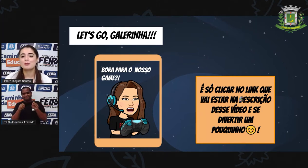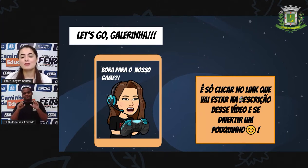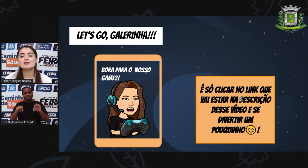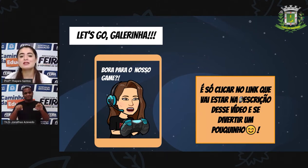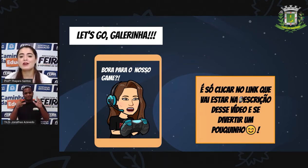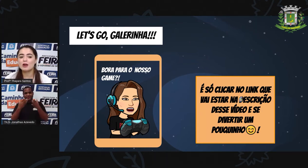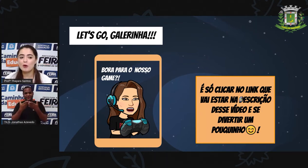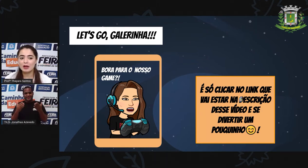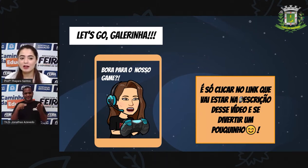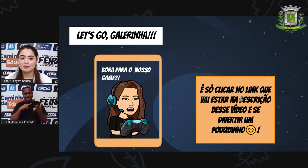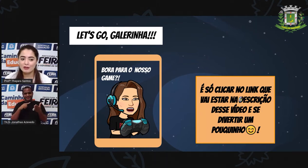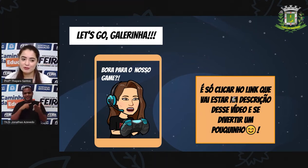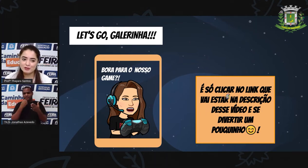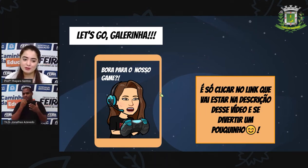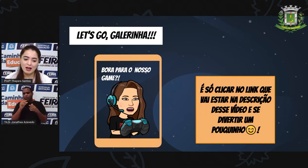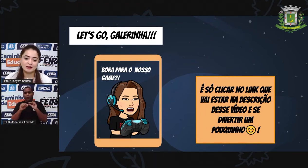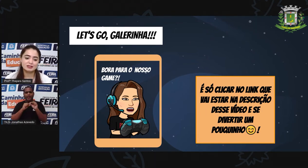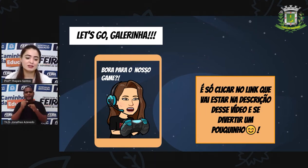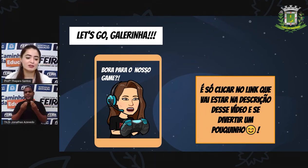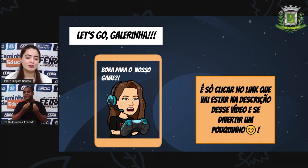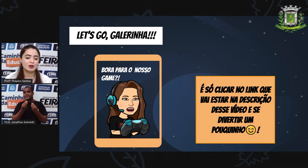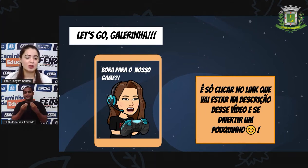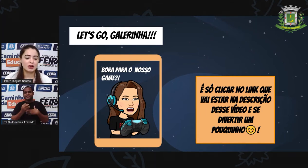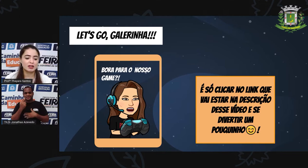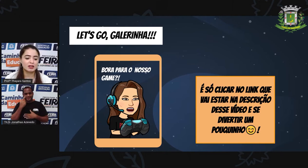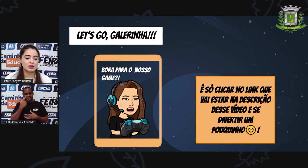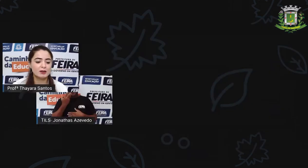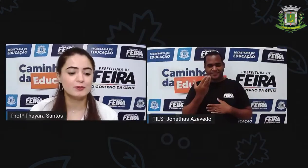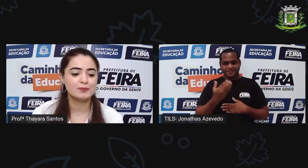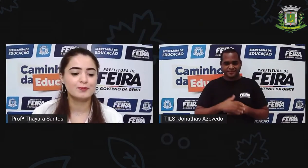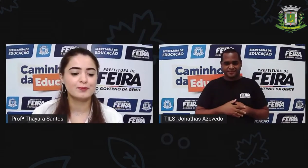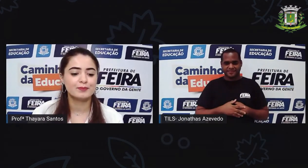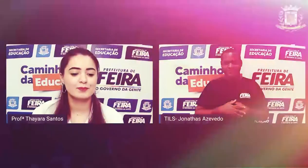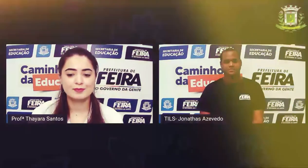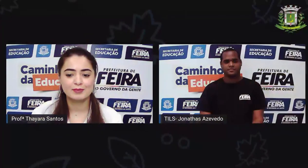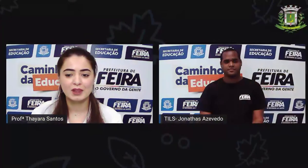abrir aqui só para vocês verem como é que ele vai funcionar. Colocar aqui.